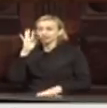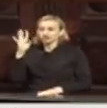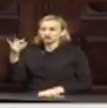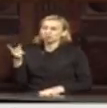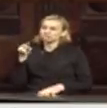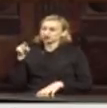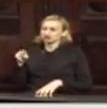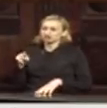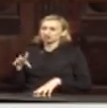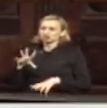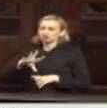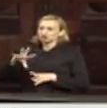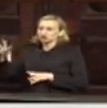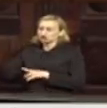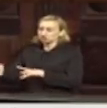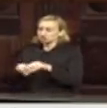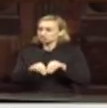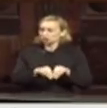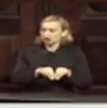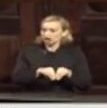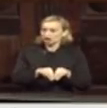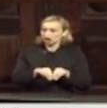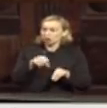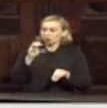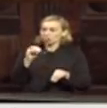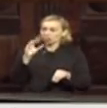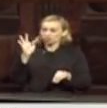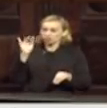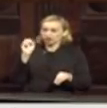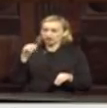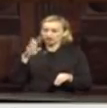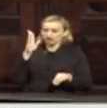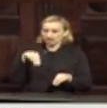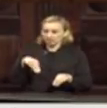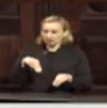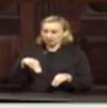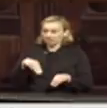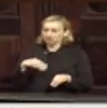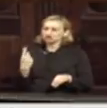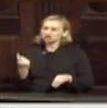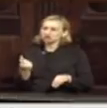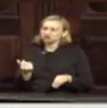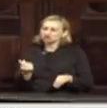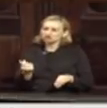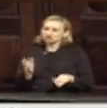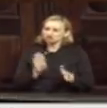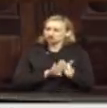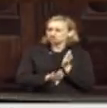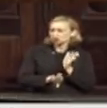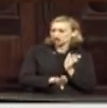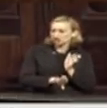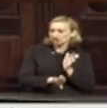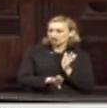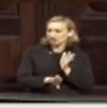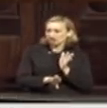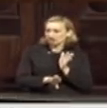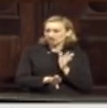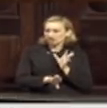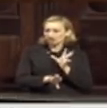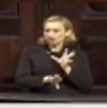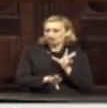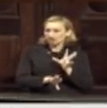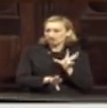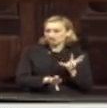tirar dinheiro do FECAM, você tirar dinheiro do meio ambiente, você tirar dinheiro do saneamento básico e colocar na